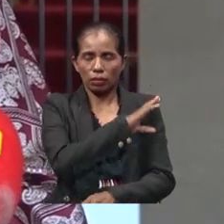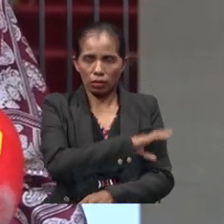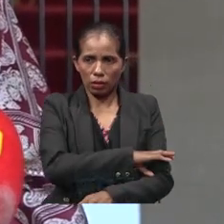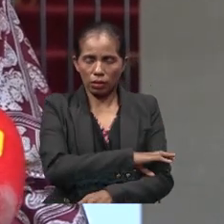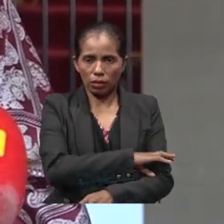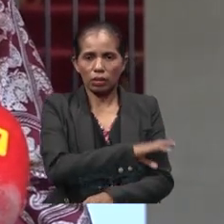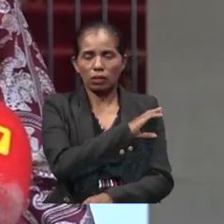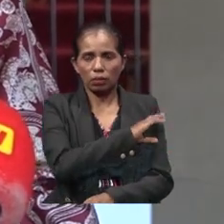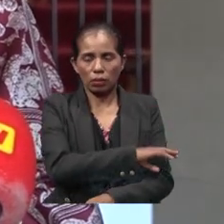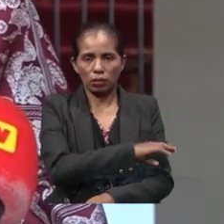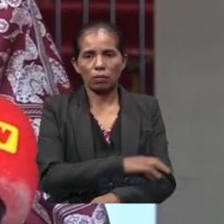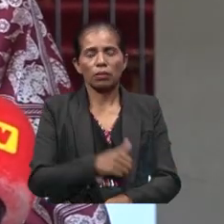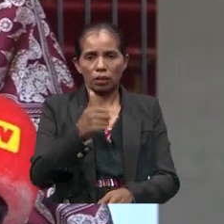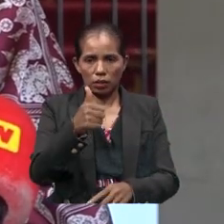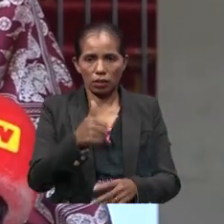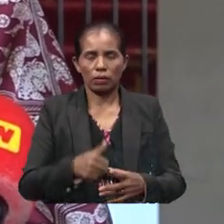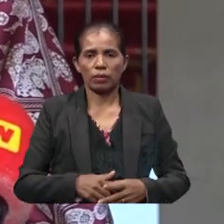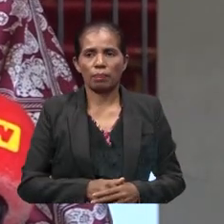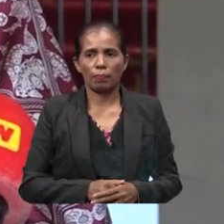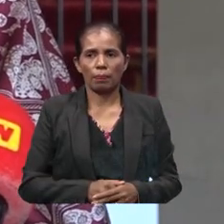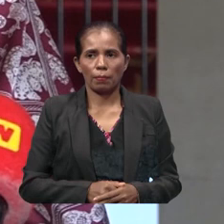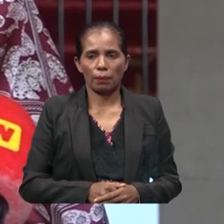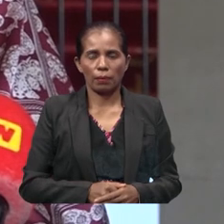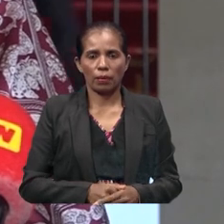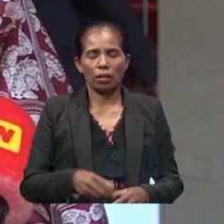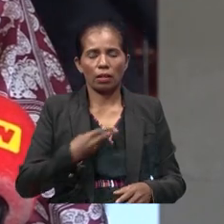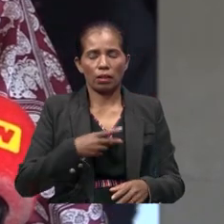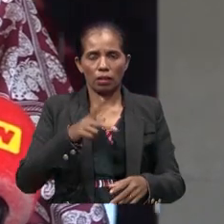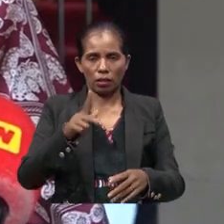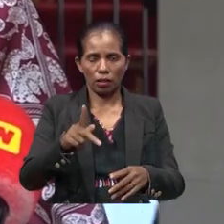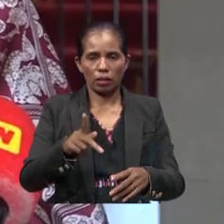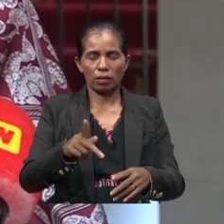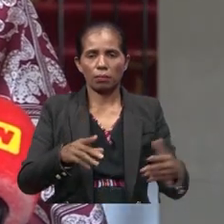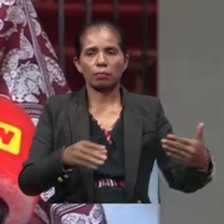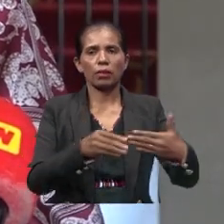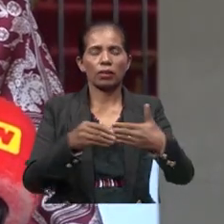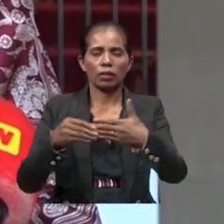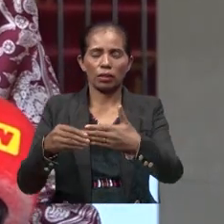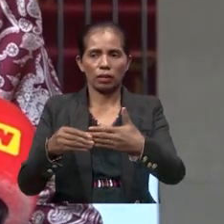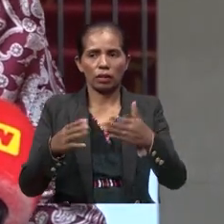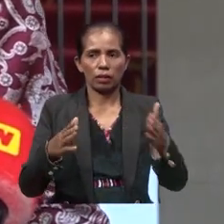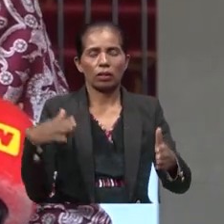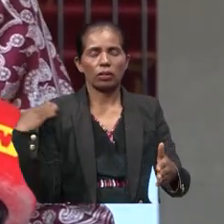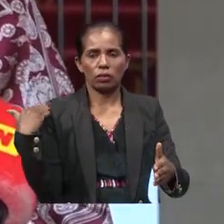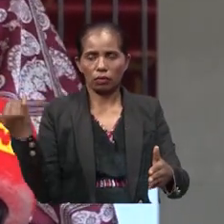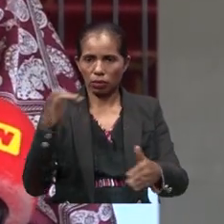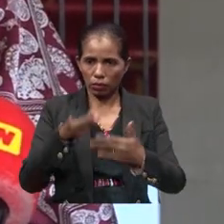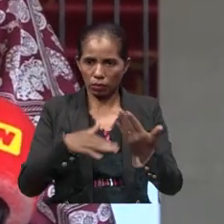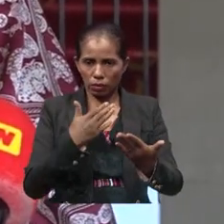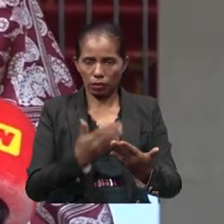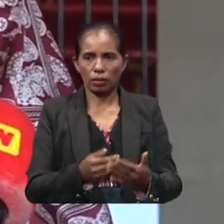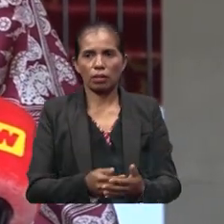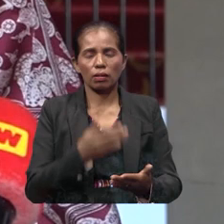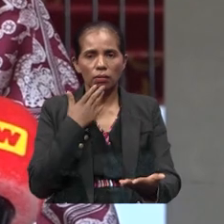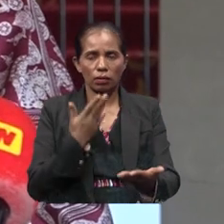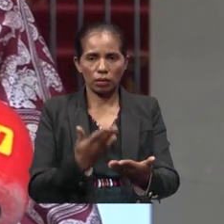de segurança, capaz los. Comportamento do povo niano, jovens ernian, dia